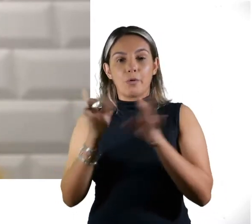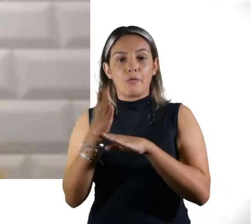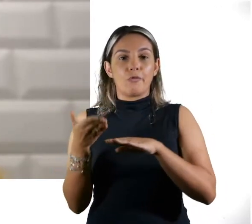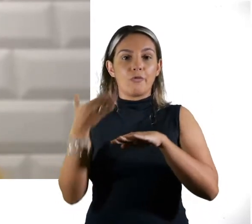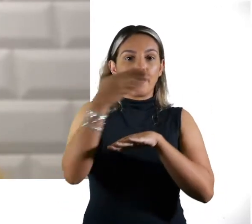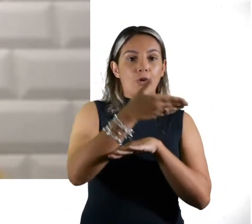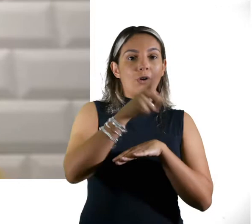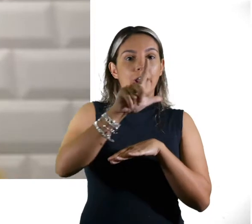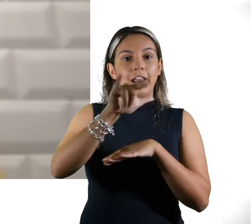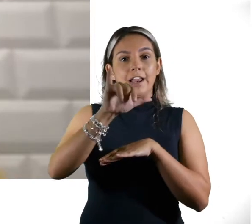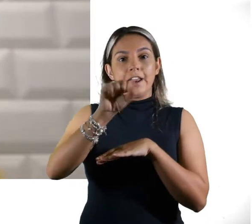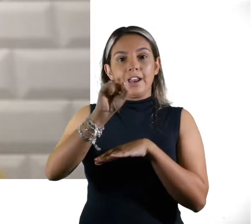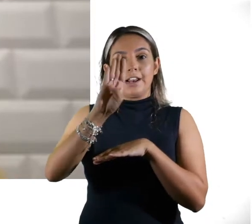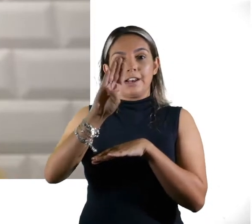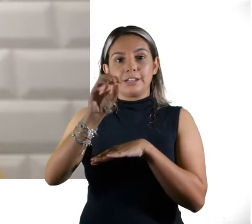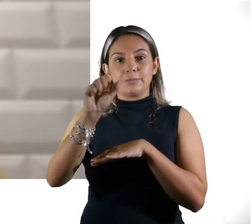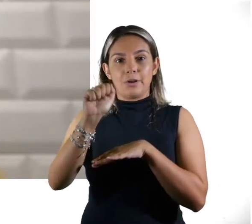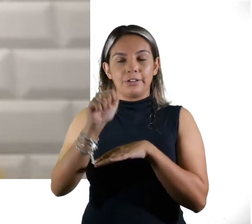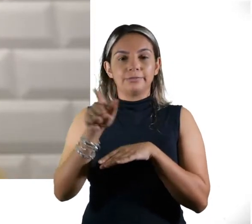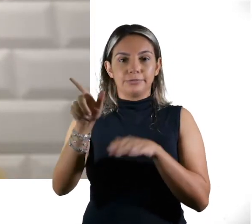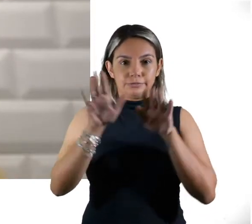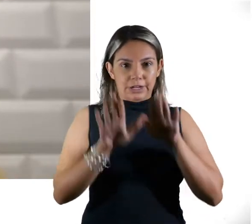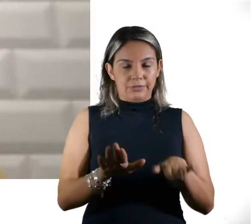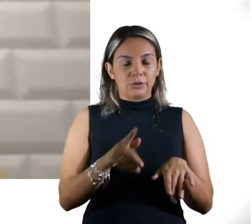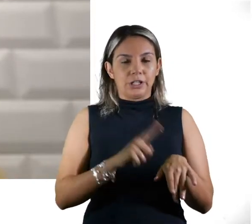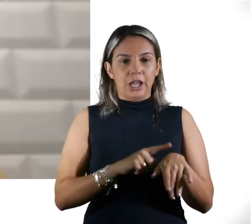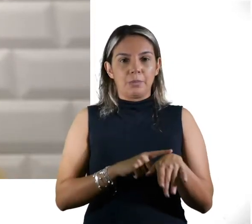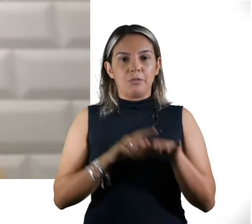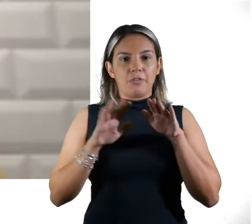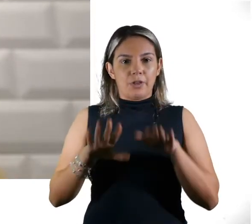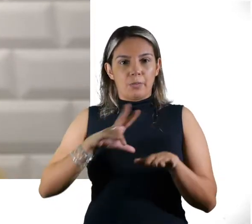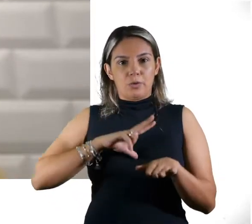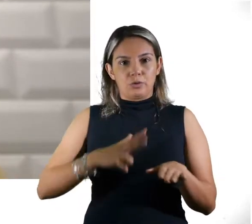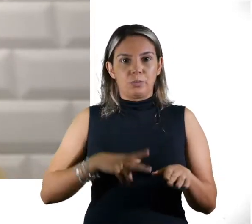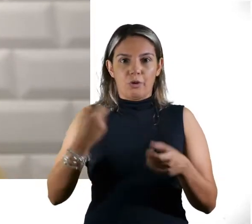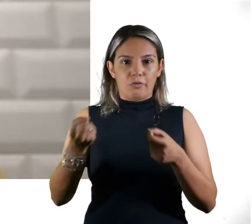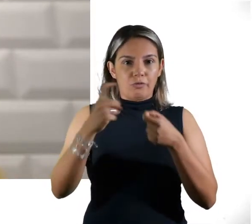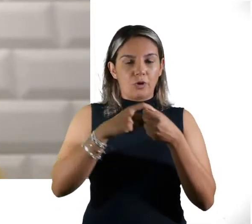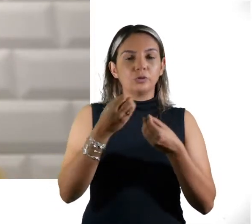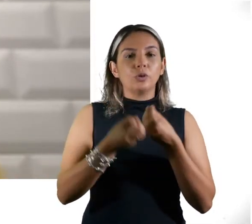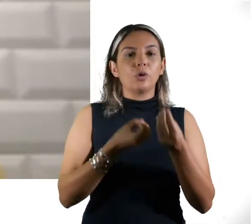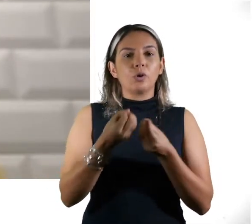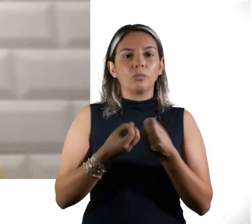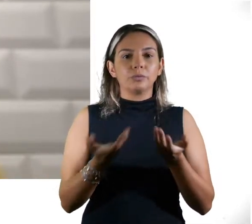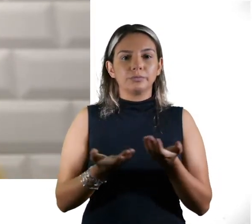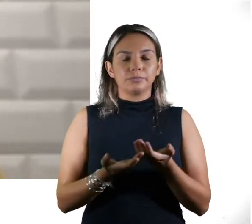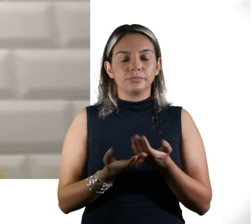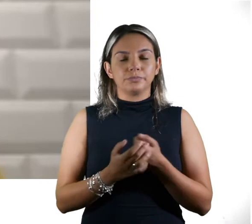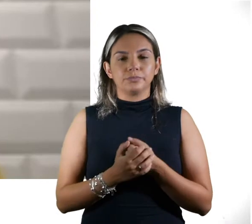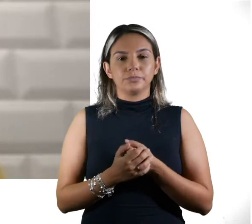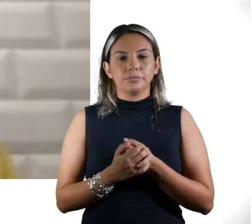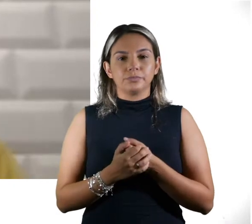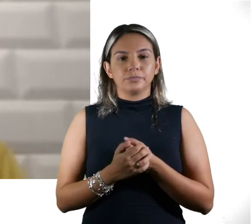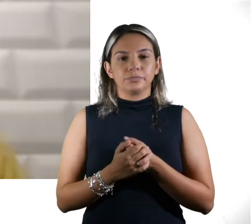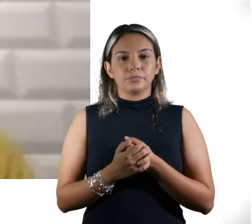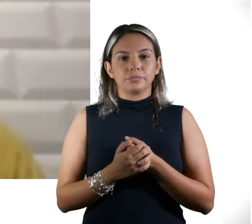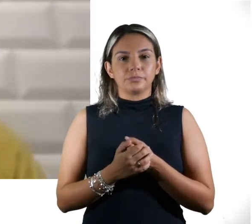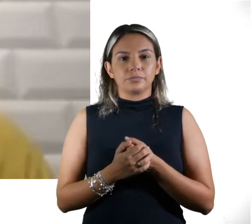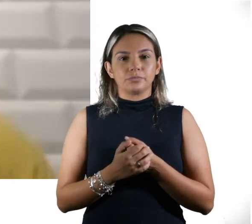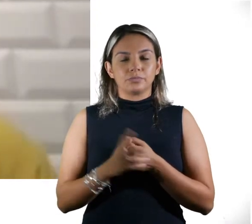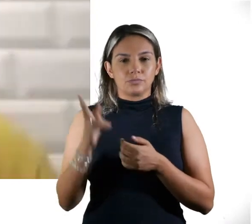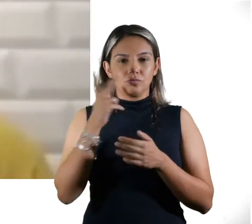para Lisboa. Certo, mas você vai ficar um tempo aí em Portugal e depois volta? Como é que vai ser? Ou você vai ficar em Portugal?